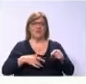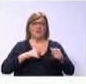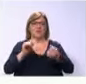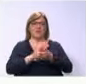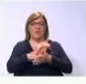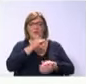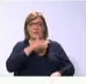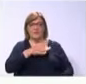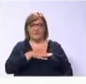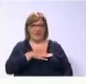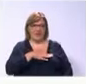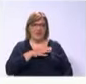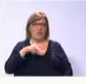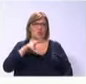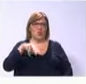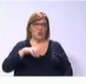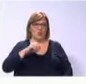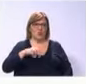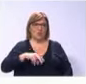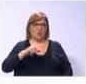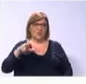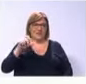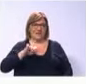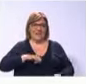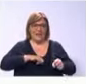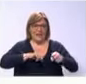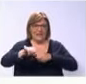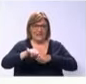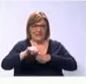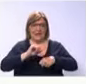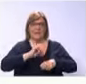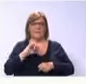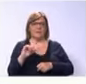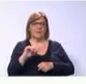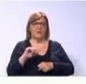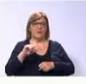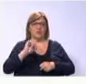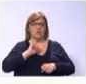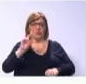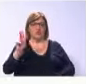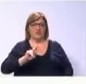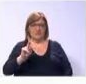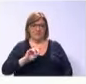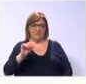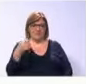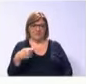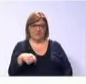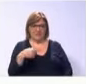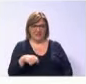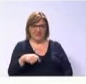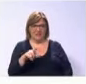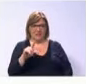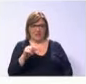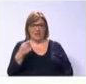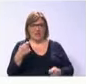benfica josé nuno martins atacar precisamente o seu vice presidente o que também é normal